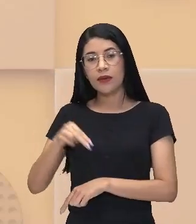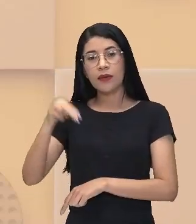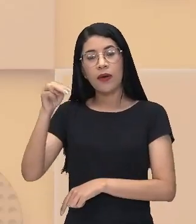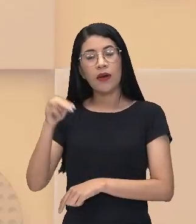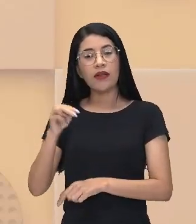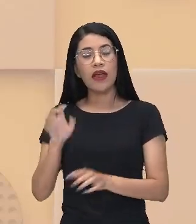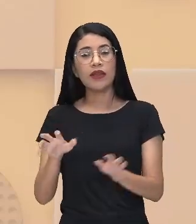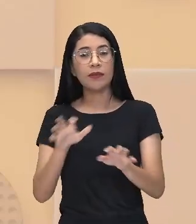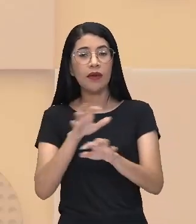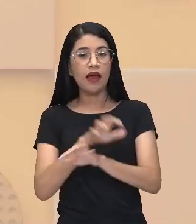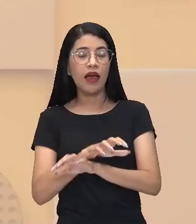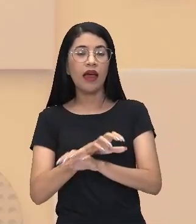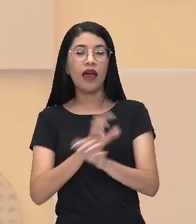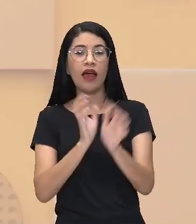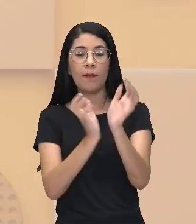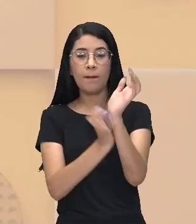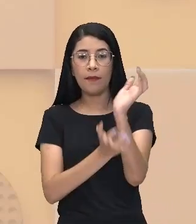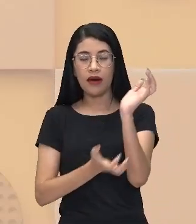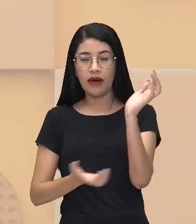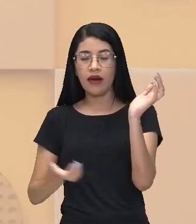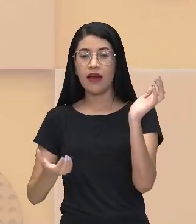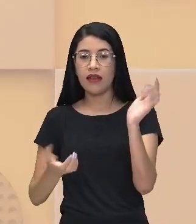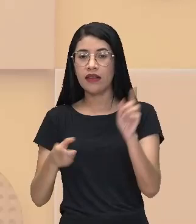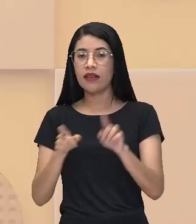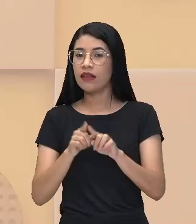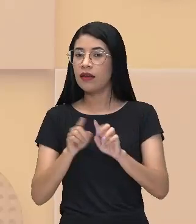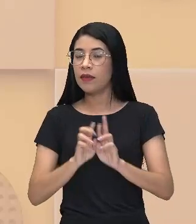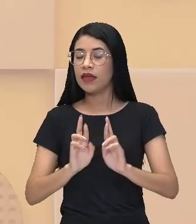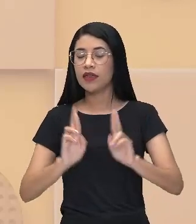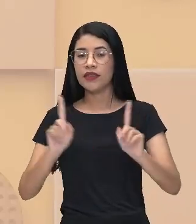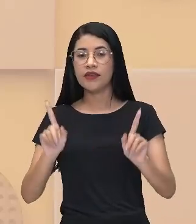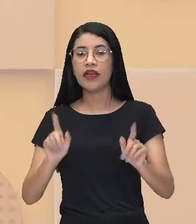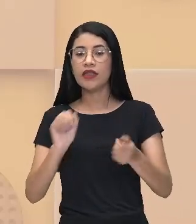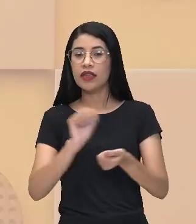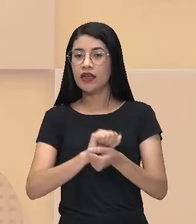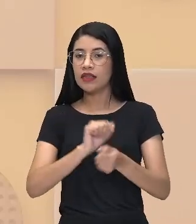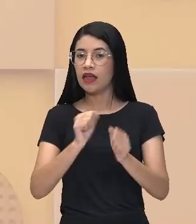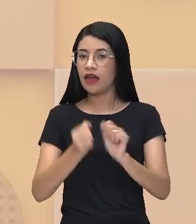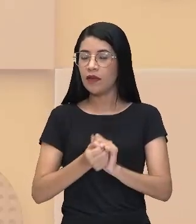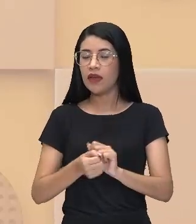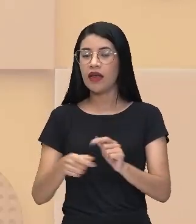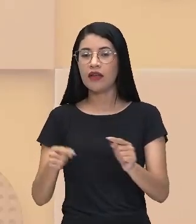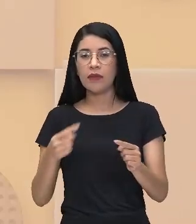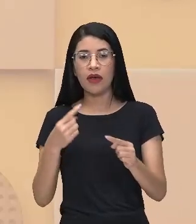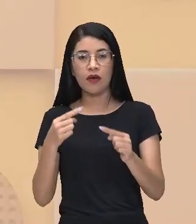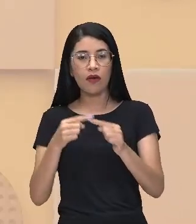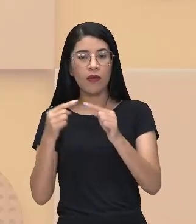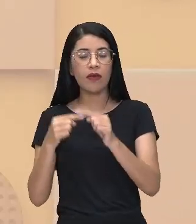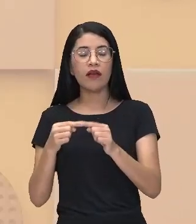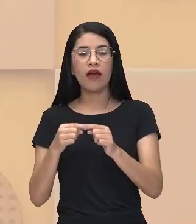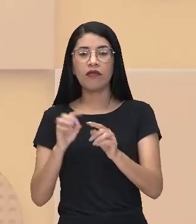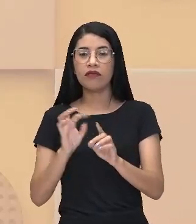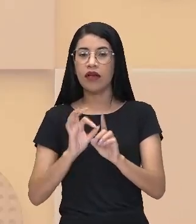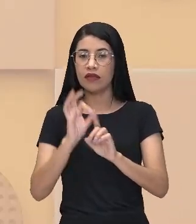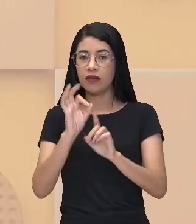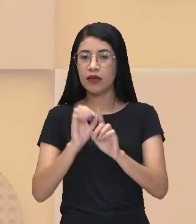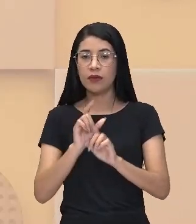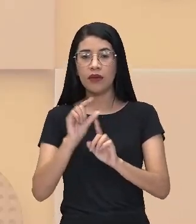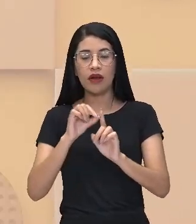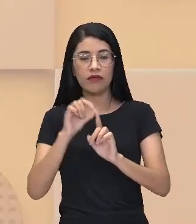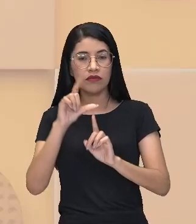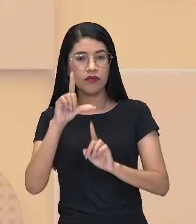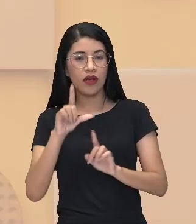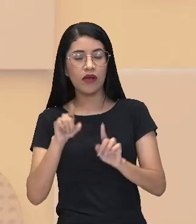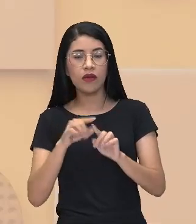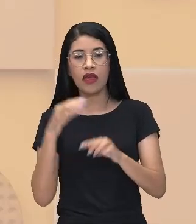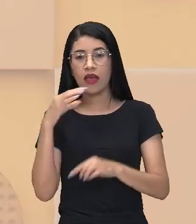da Caatinga, que é uma vegetação que está adaptada ao clima semiárido, quente e seco. Nós